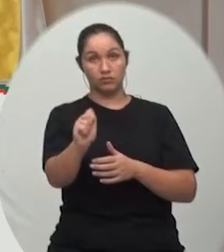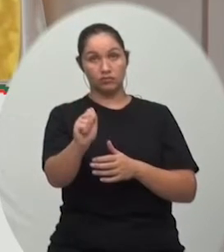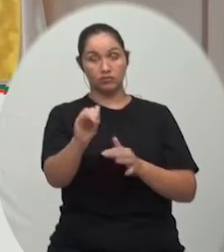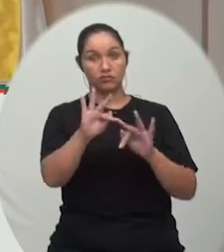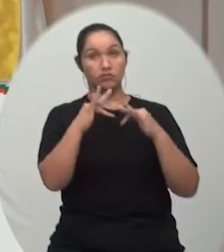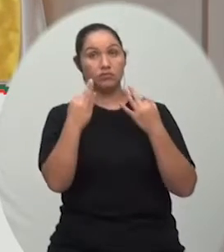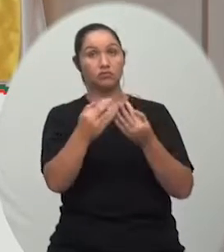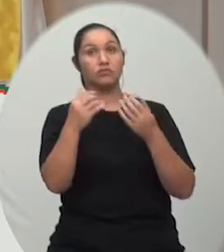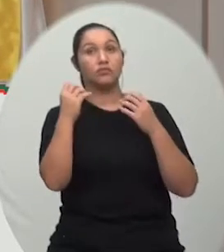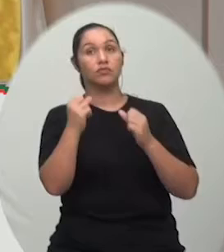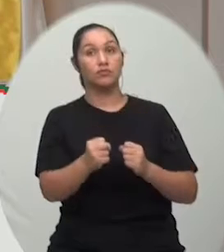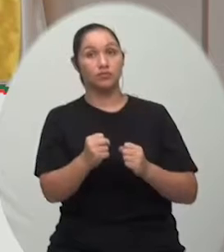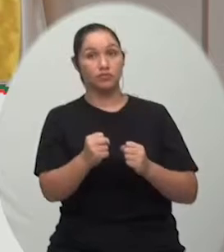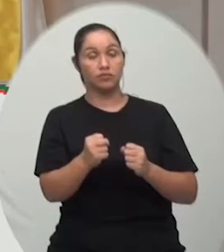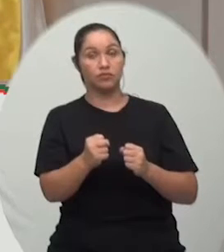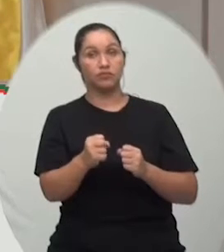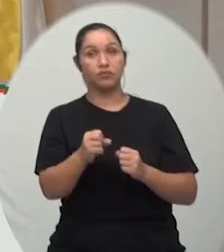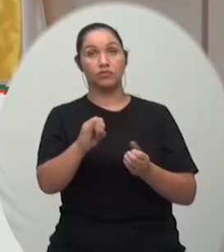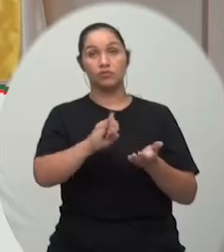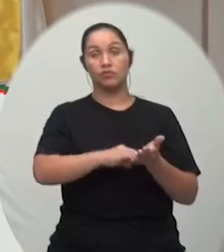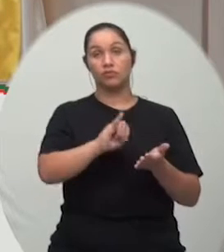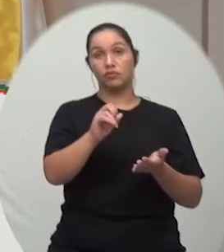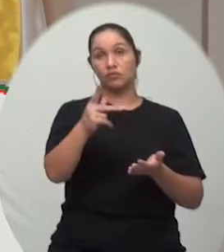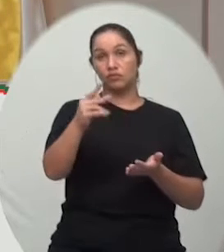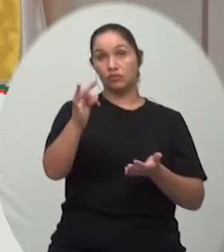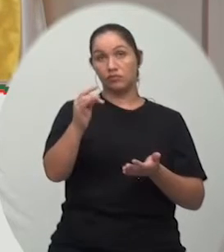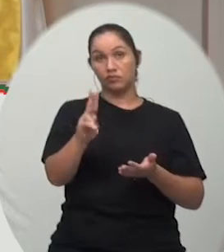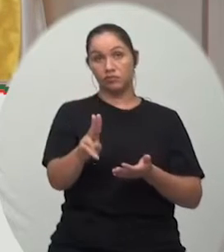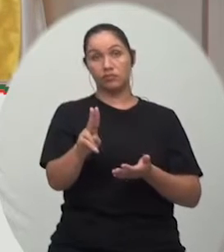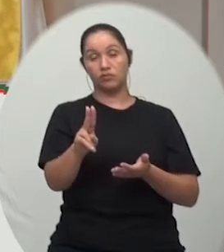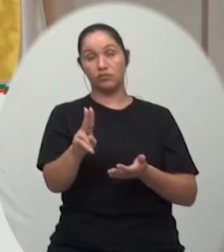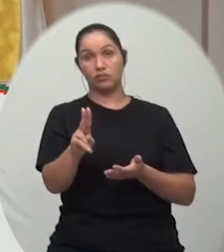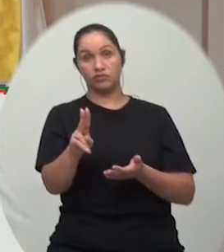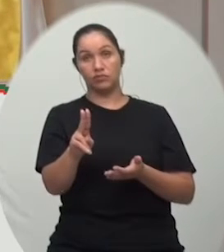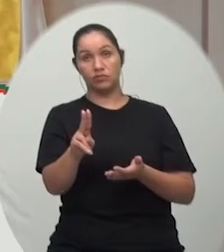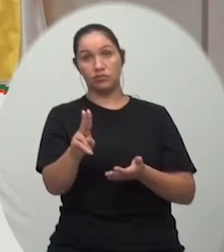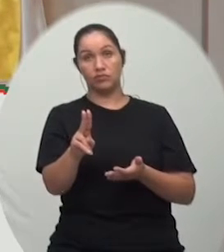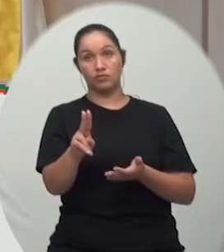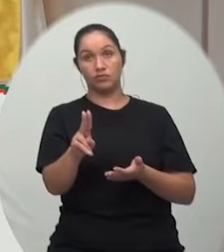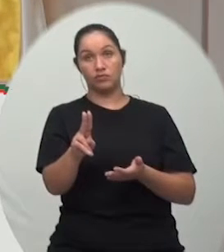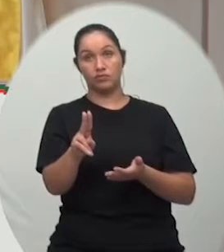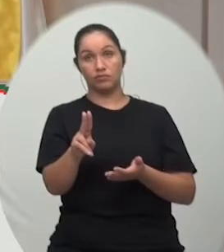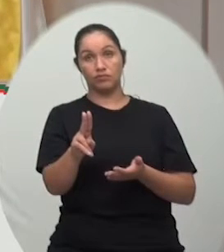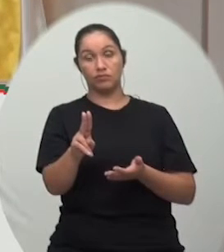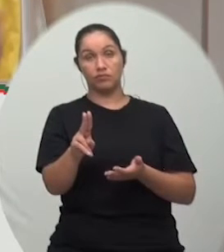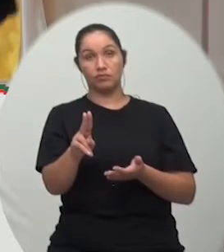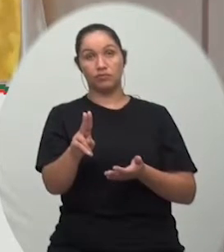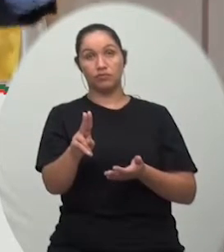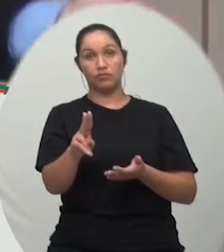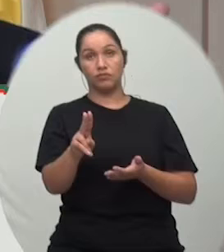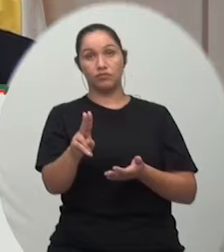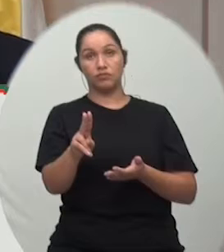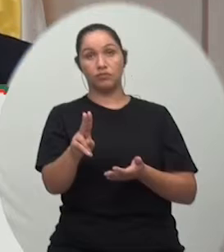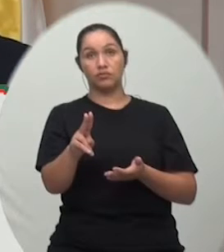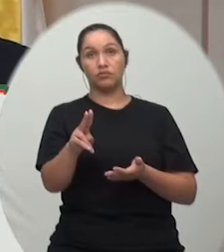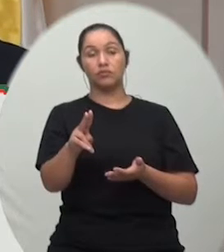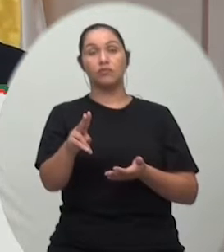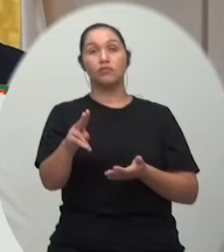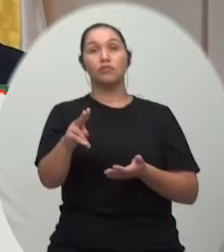IPTU. Então, não, essa questão desse projeto de lei não vai alterar aquilo que está